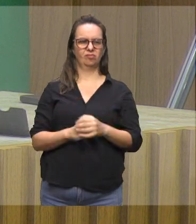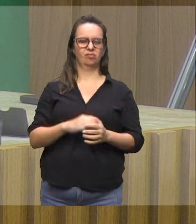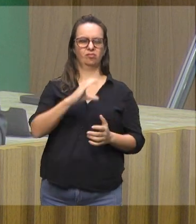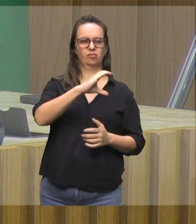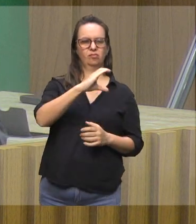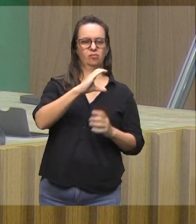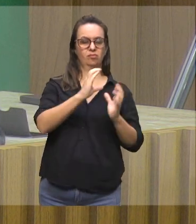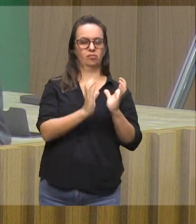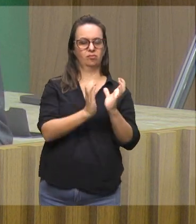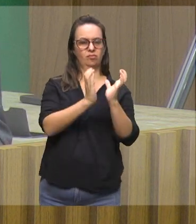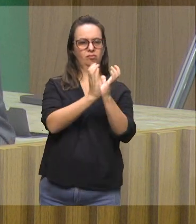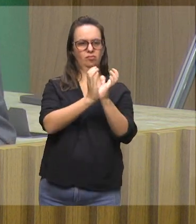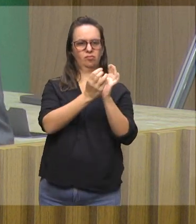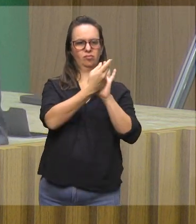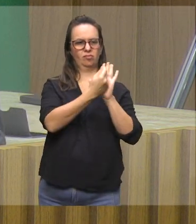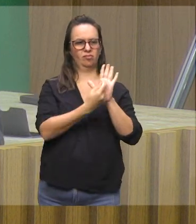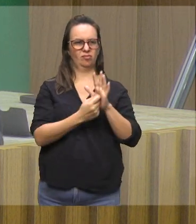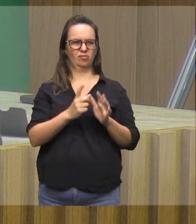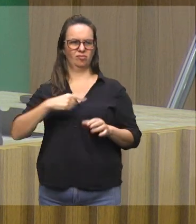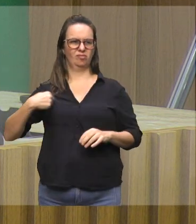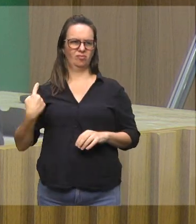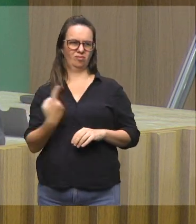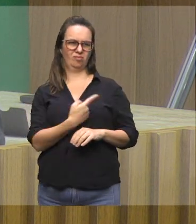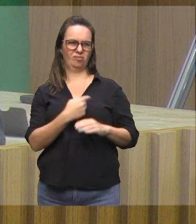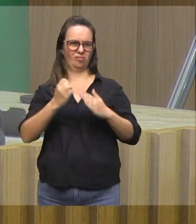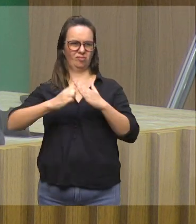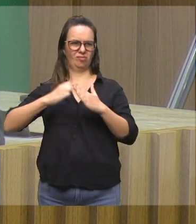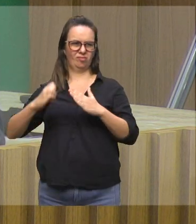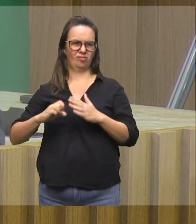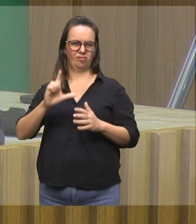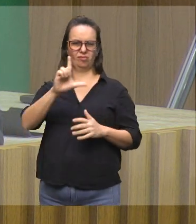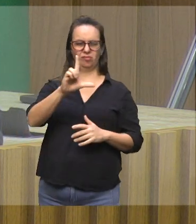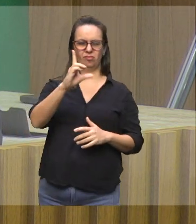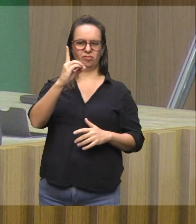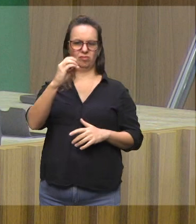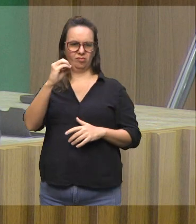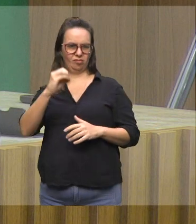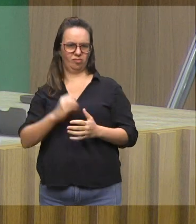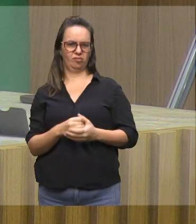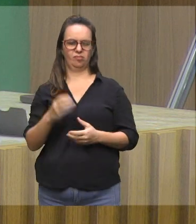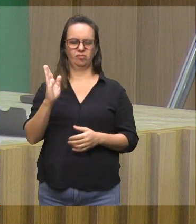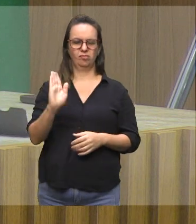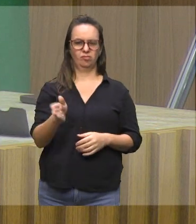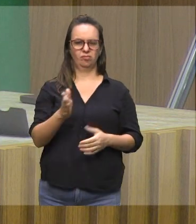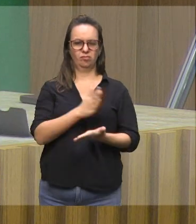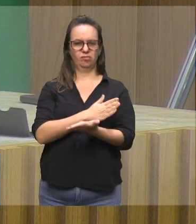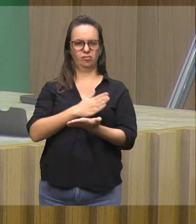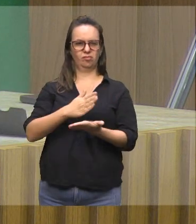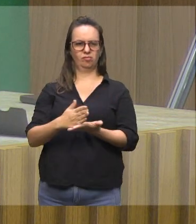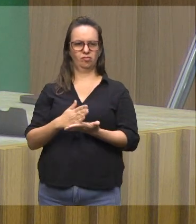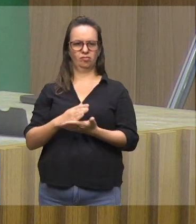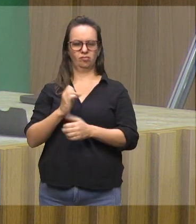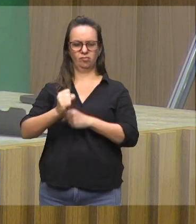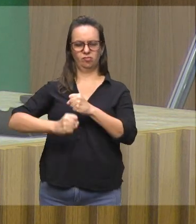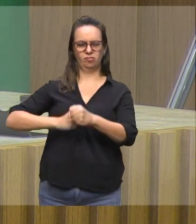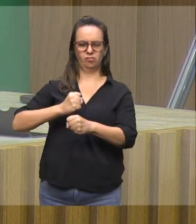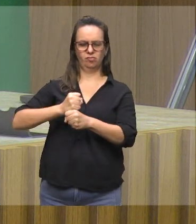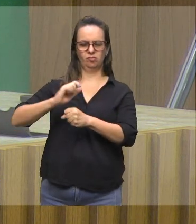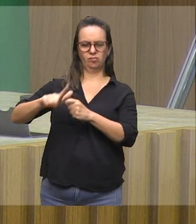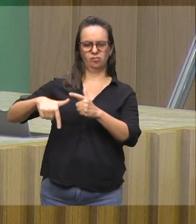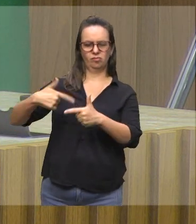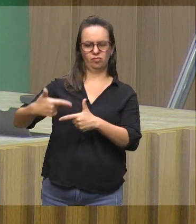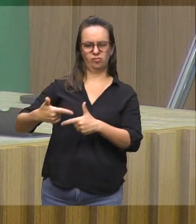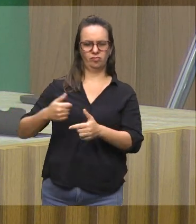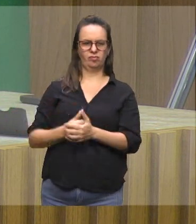orçamento de nós mesmos emendarmos a LDO para que já valha para o ano que vem. Então, é muito importante destacar isso e reservo